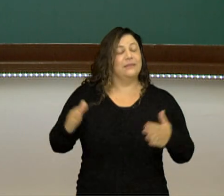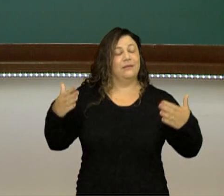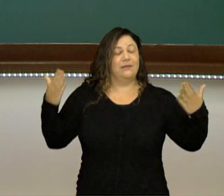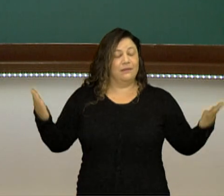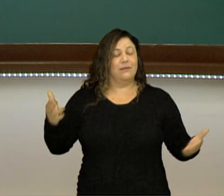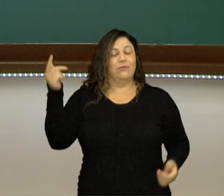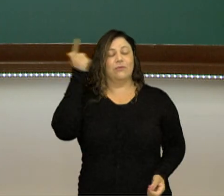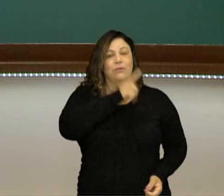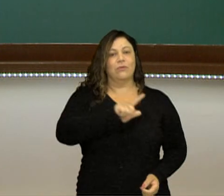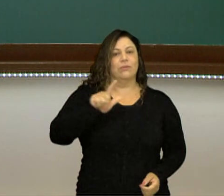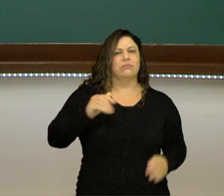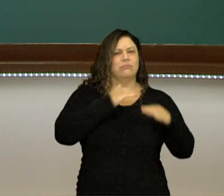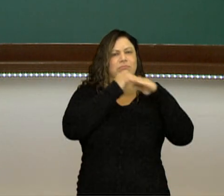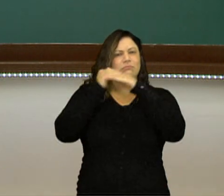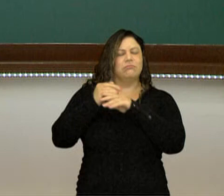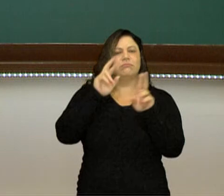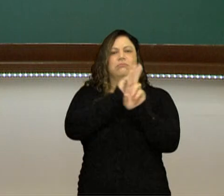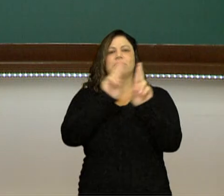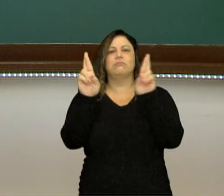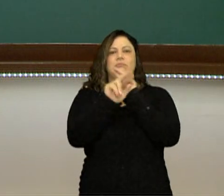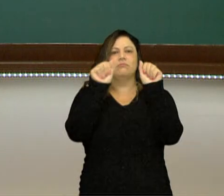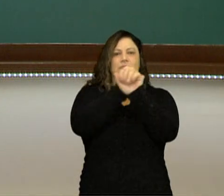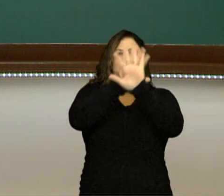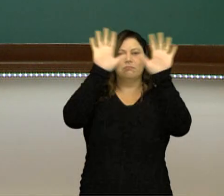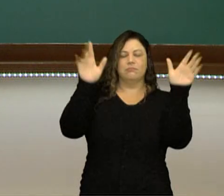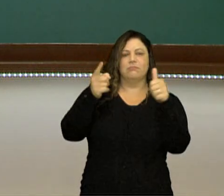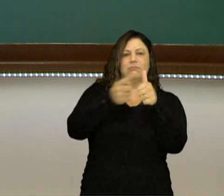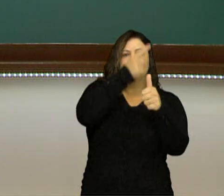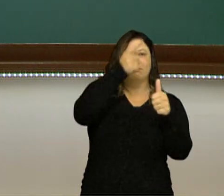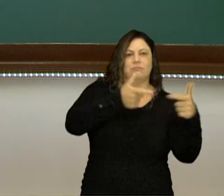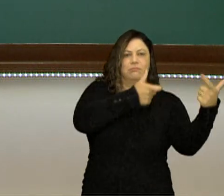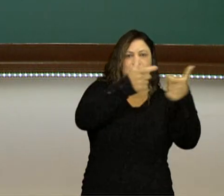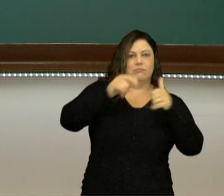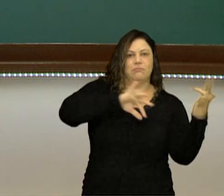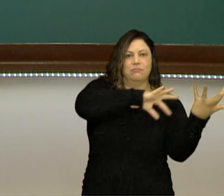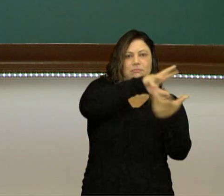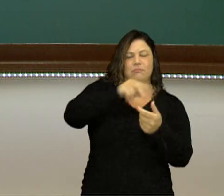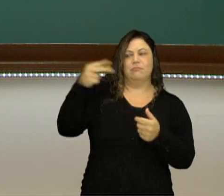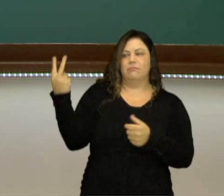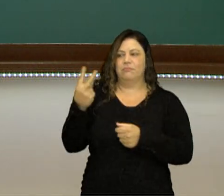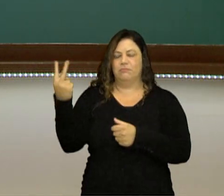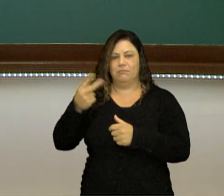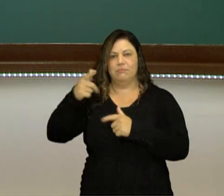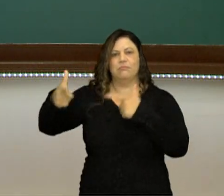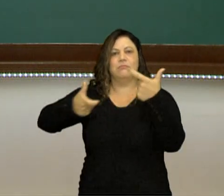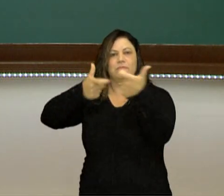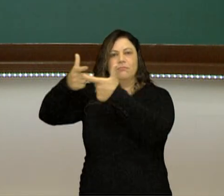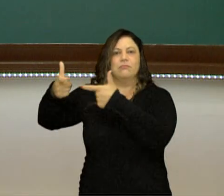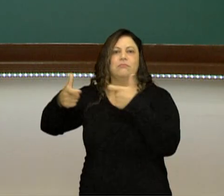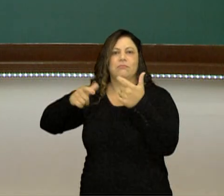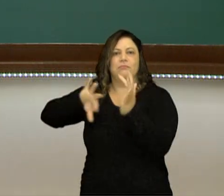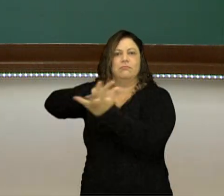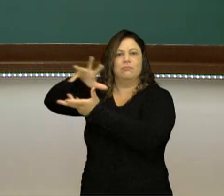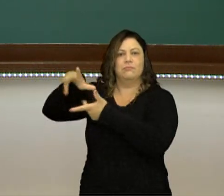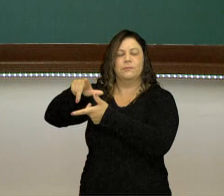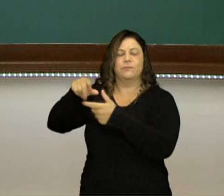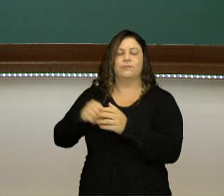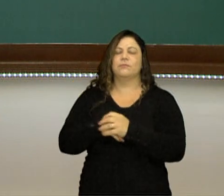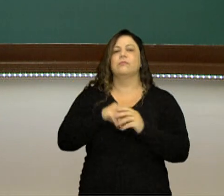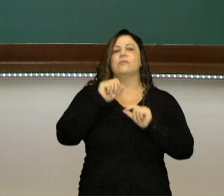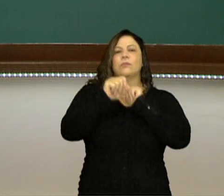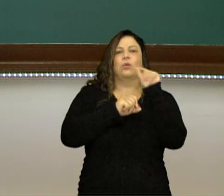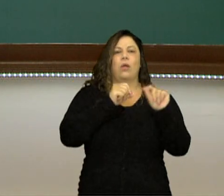Então, conseguiram estabelecer uma relação clara entre a Primeira Guerra Mundial e a Segunda Guerra Mundial? Eu trago aqui para vocês uma